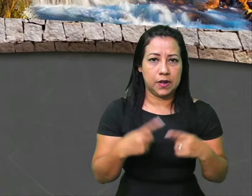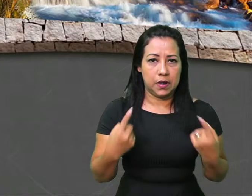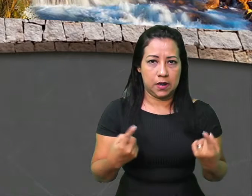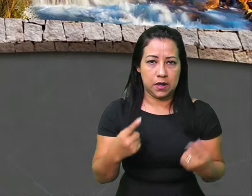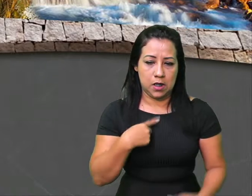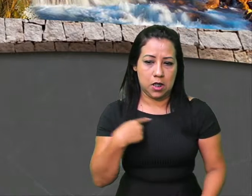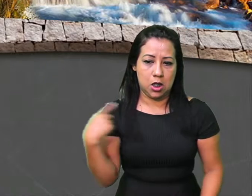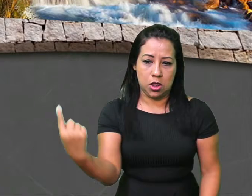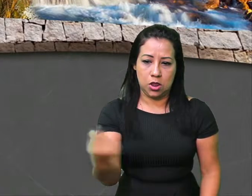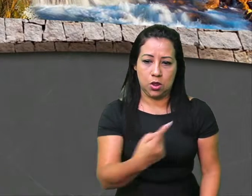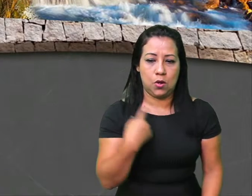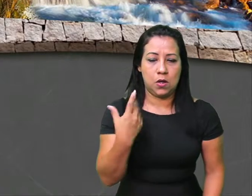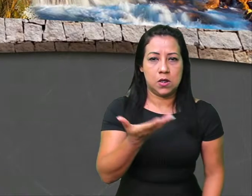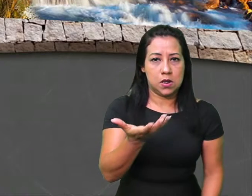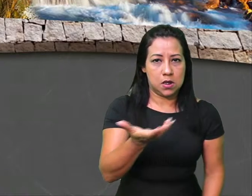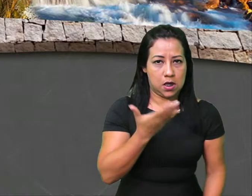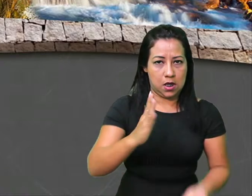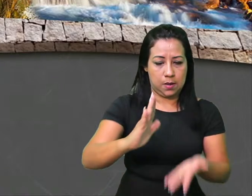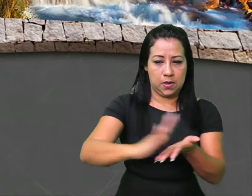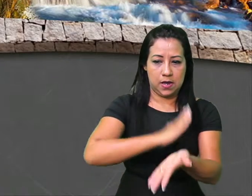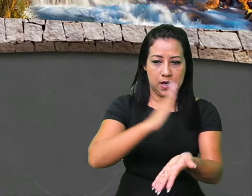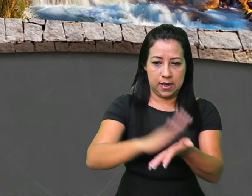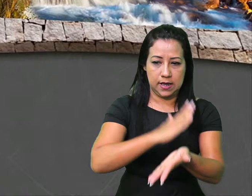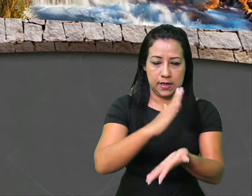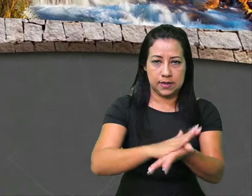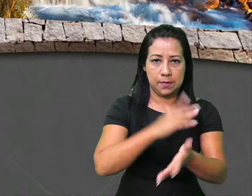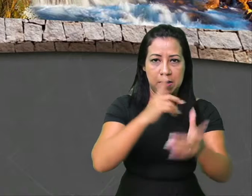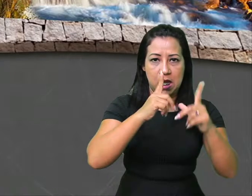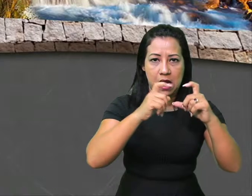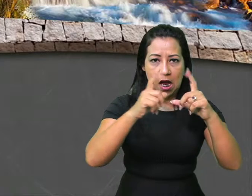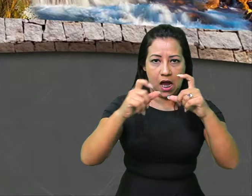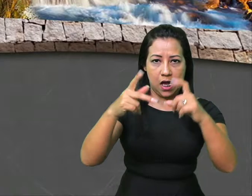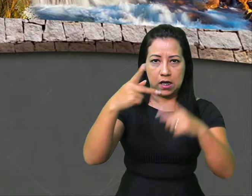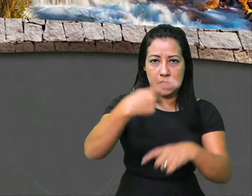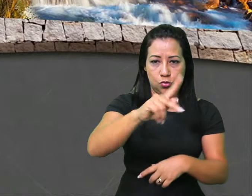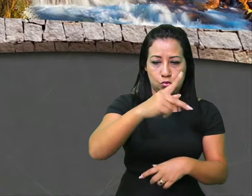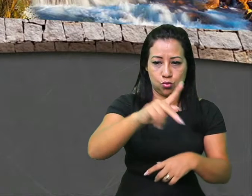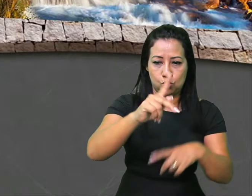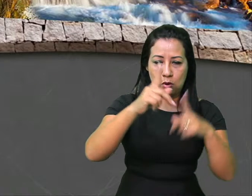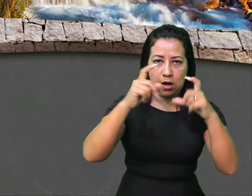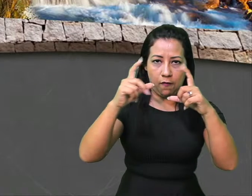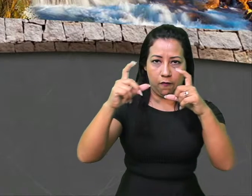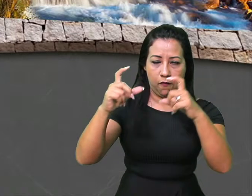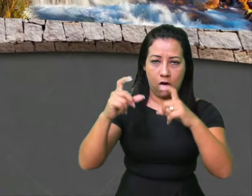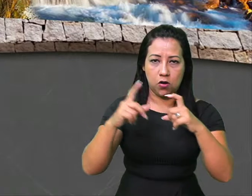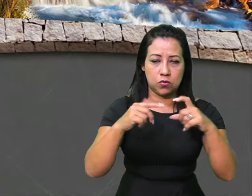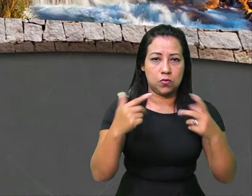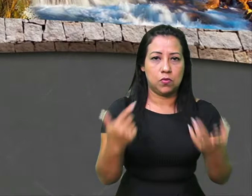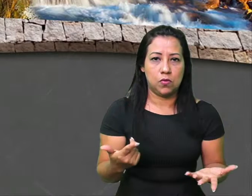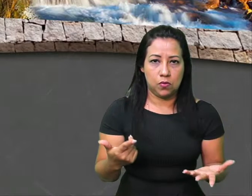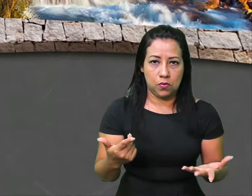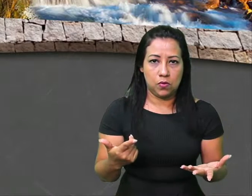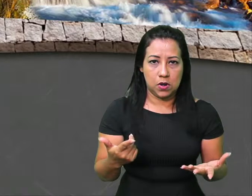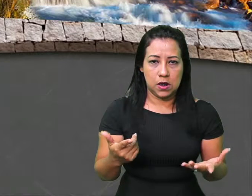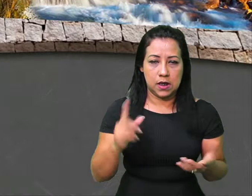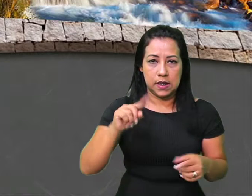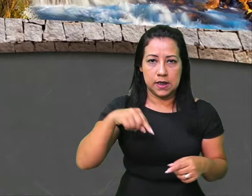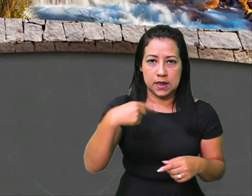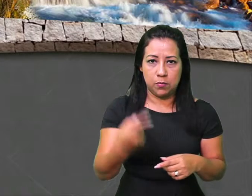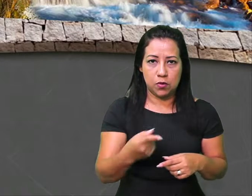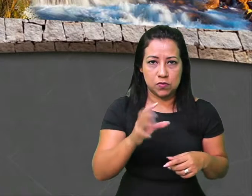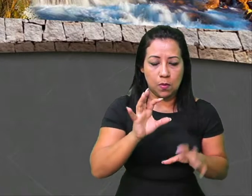essas imagens de todo o nosso estado para fazer um acervo e fazer uma aula diferente de Geografia de